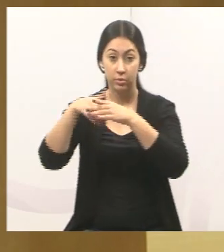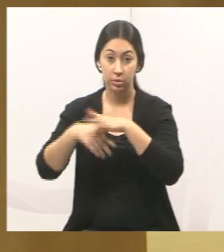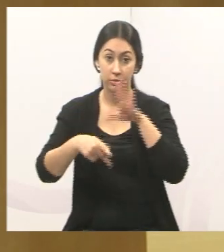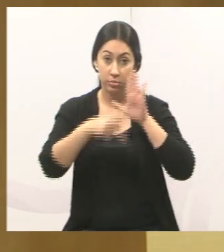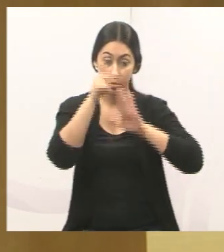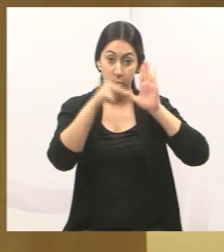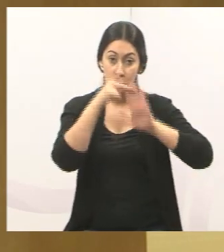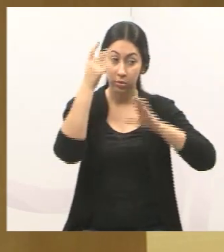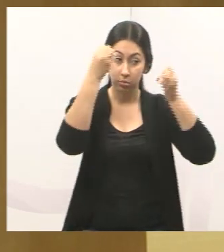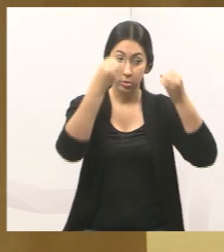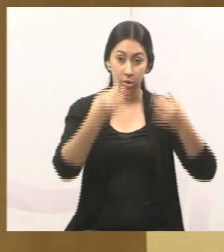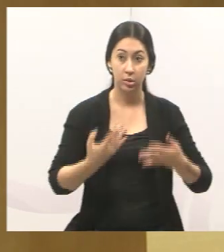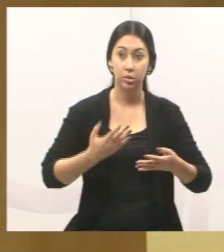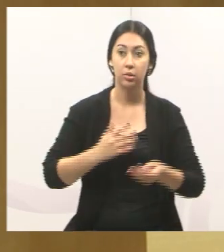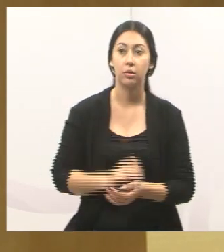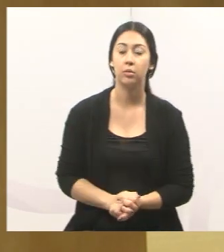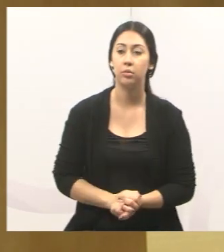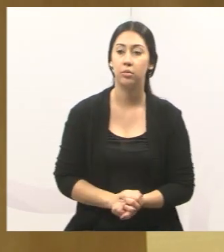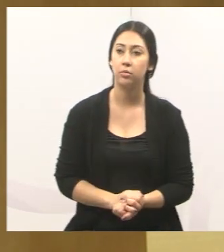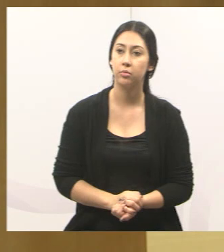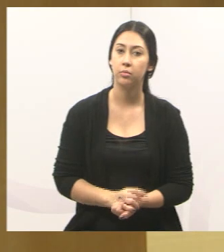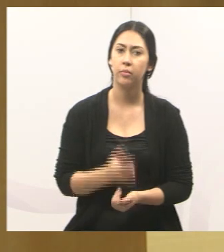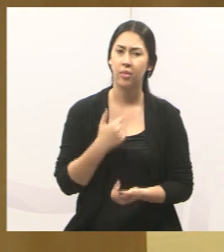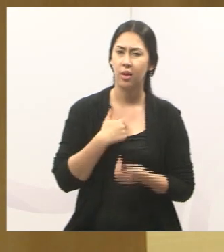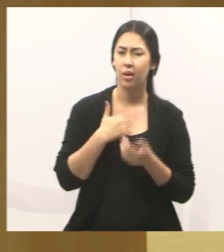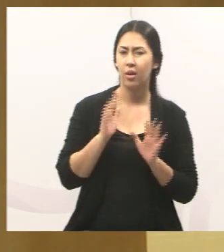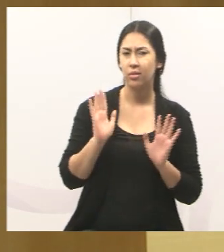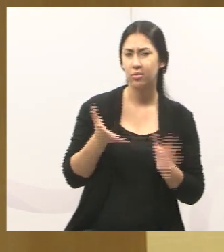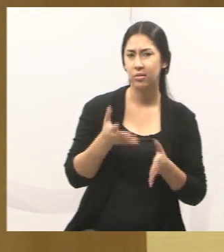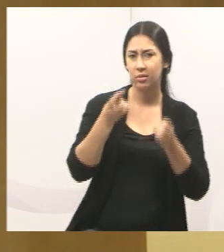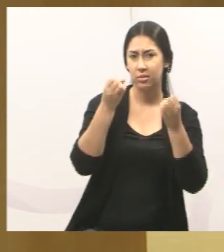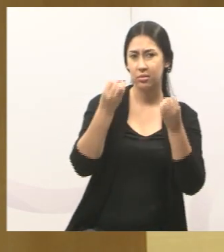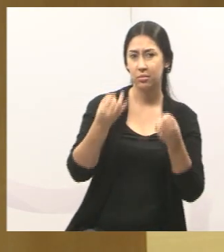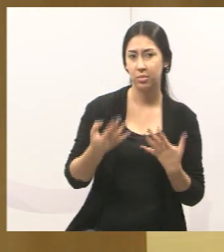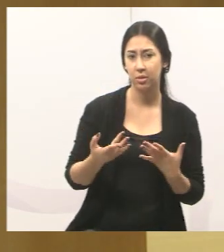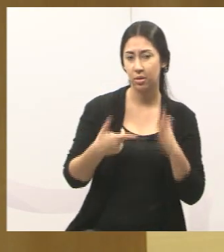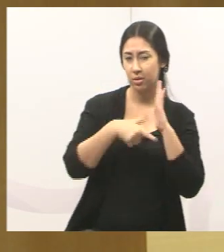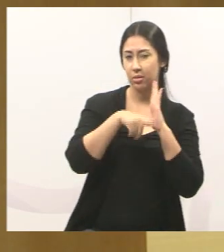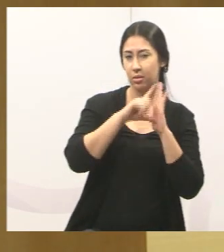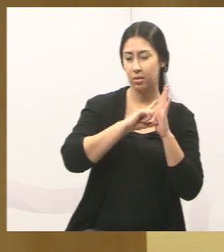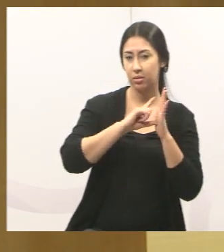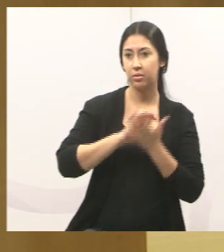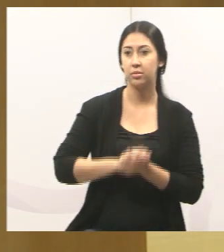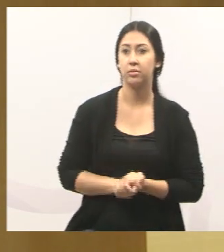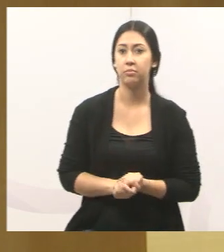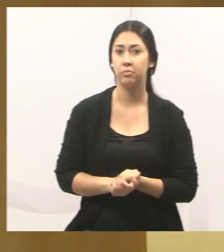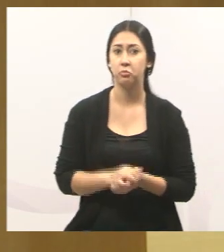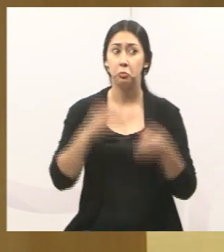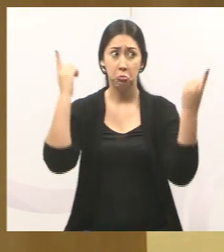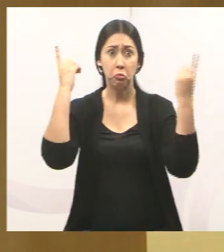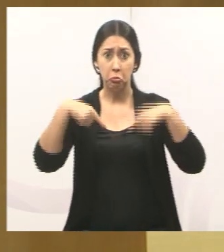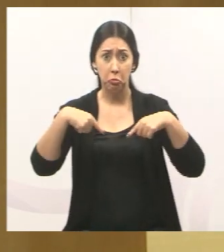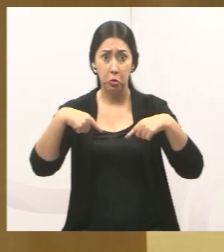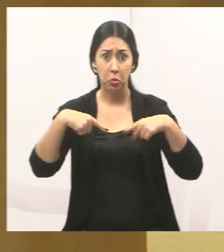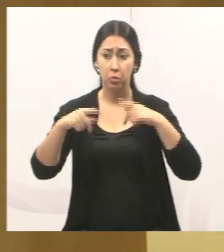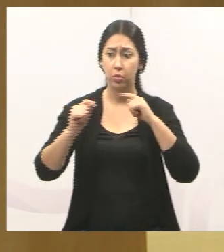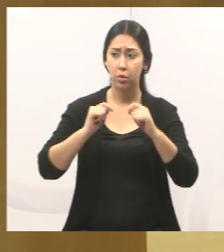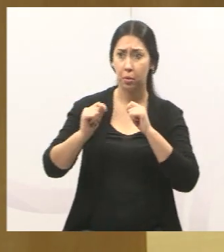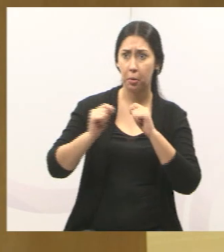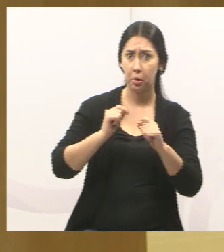Contas. Como eu já antecipei uma fala anterior, é um desafio administrar, né,